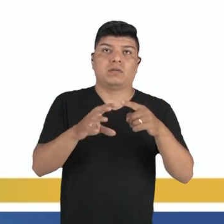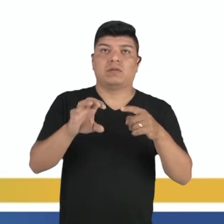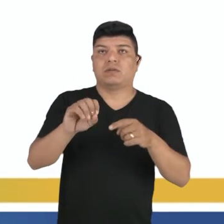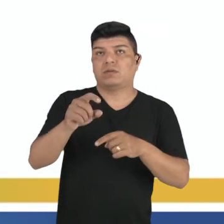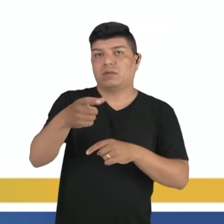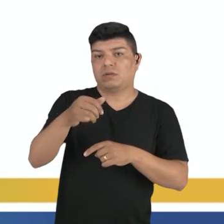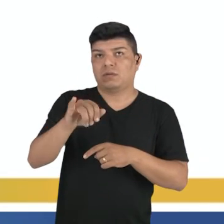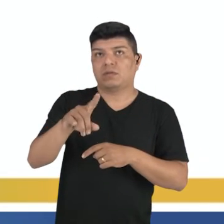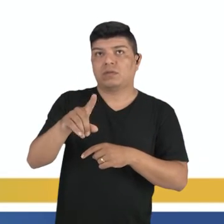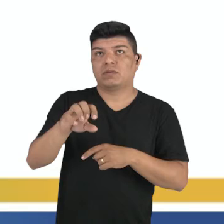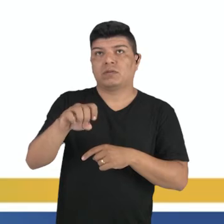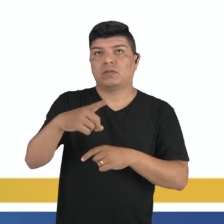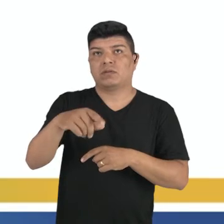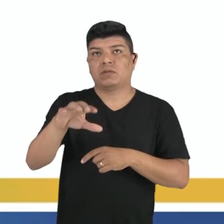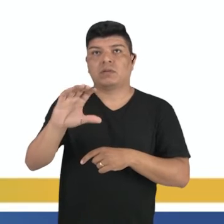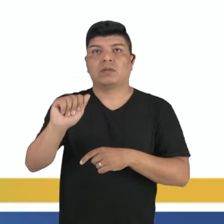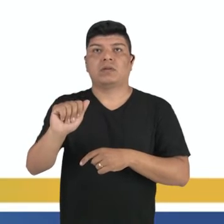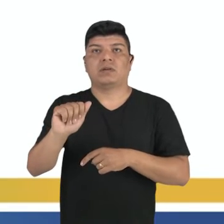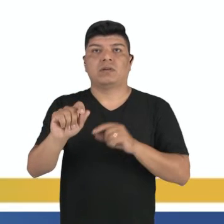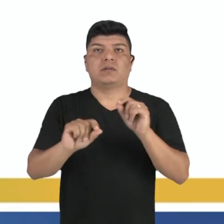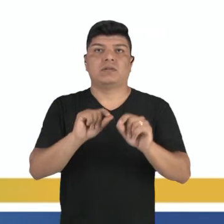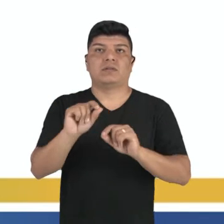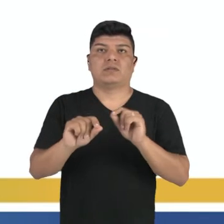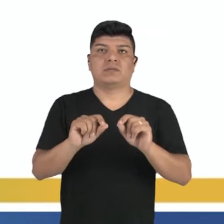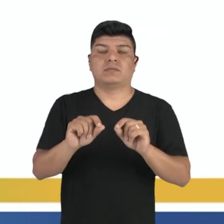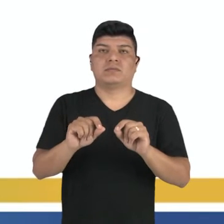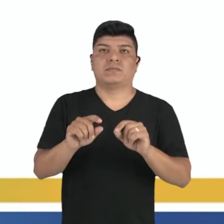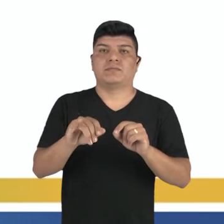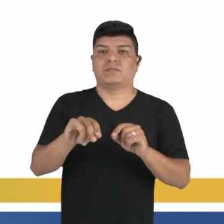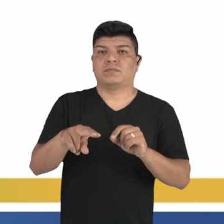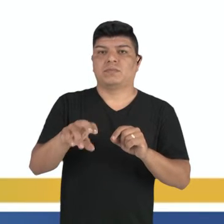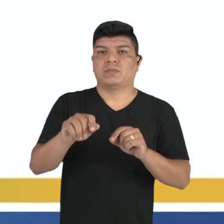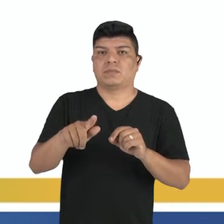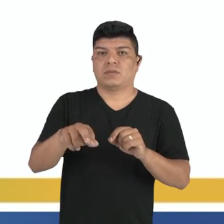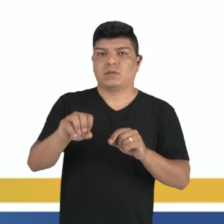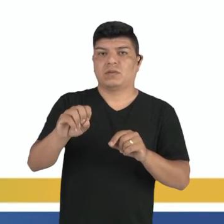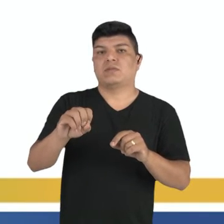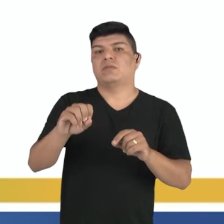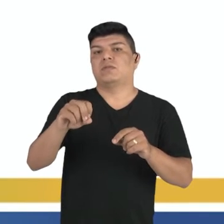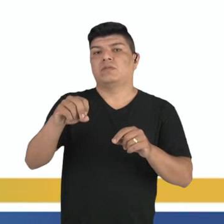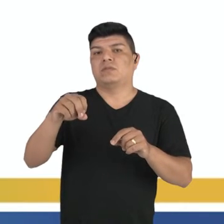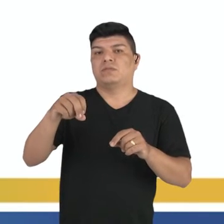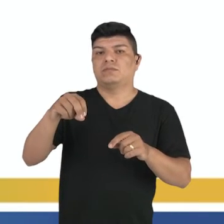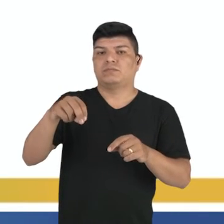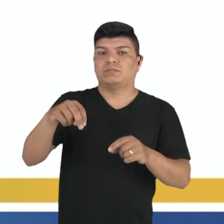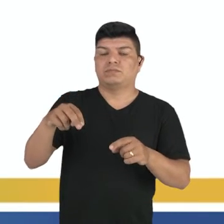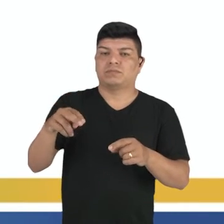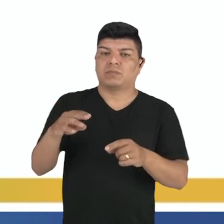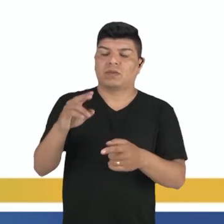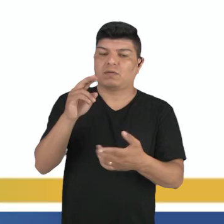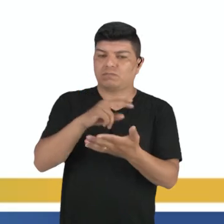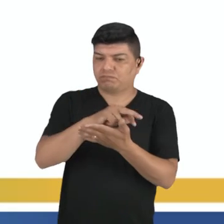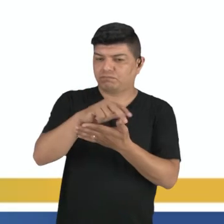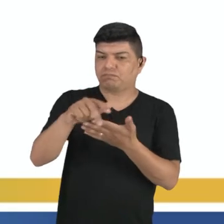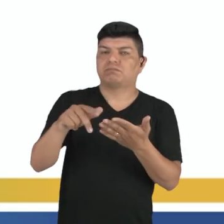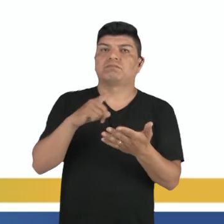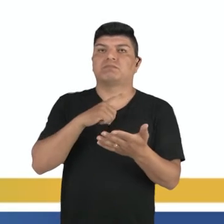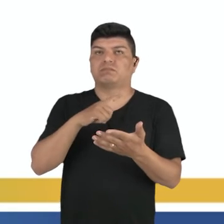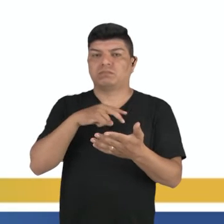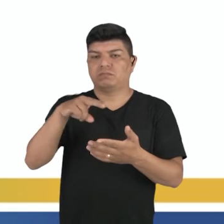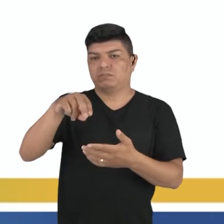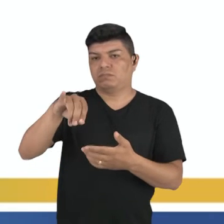a oxidação A primeira é oxidação de substâncias inorgânicas como nitrogênio o fato né